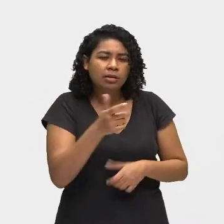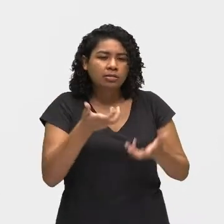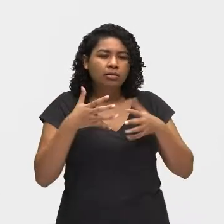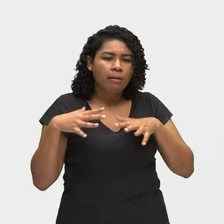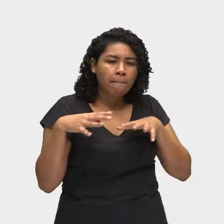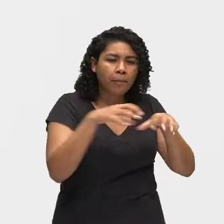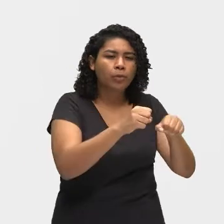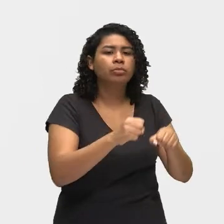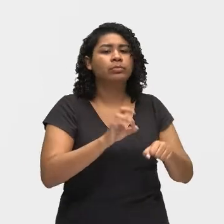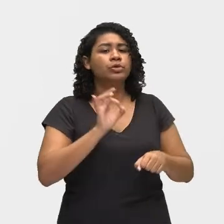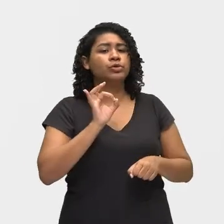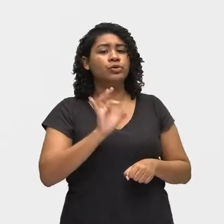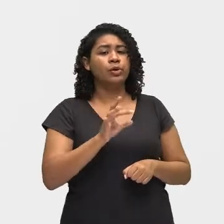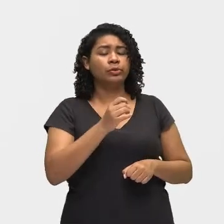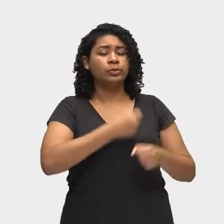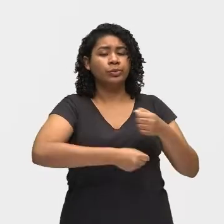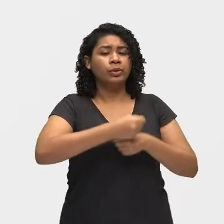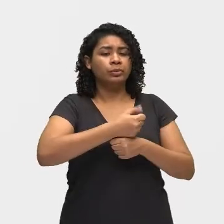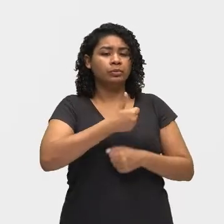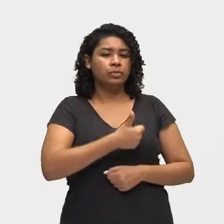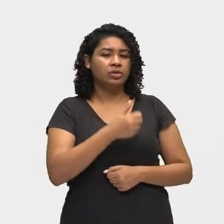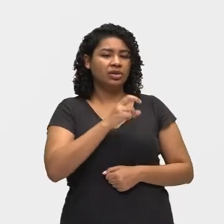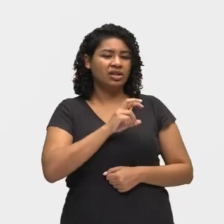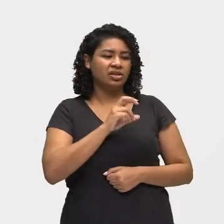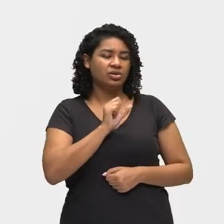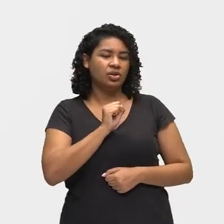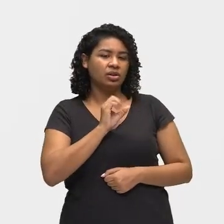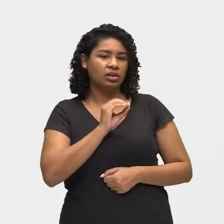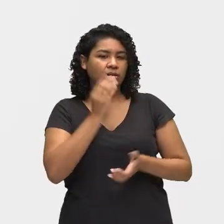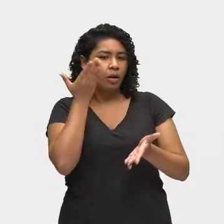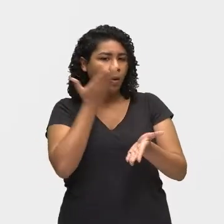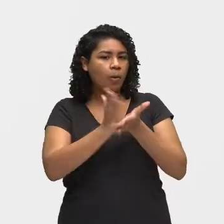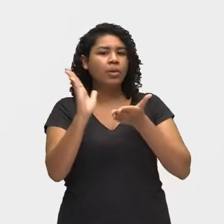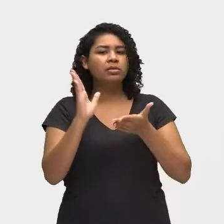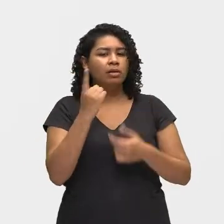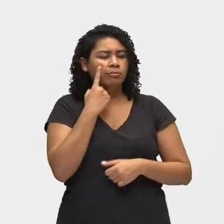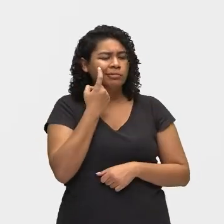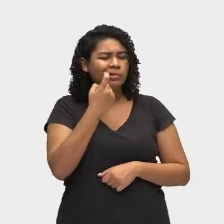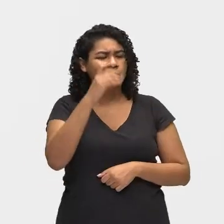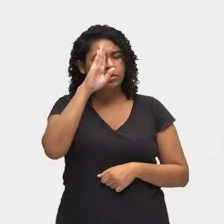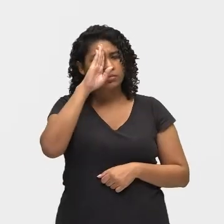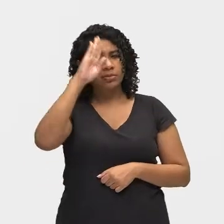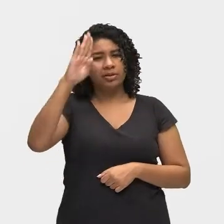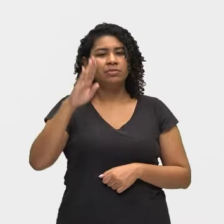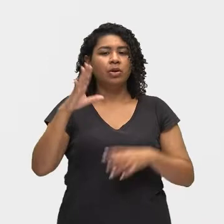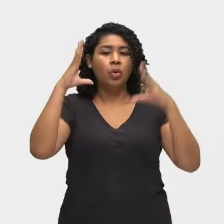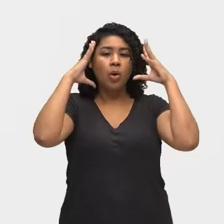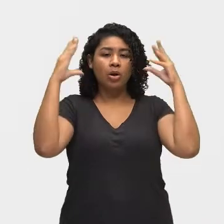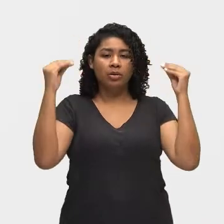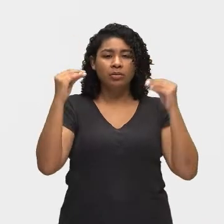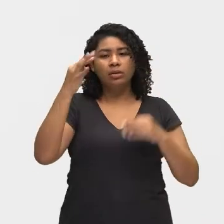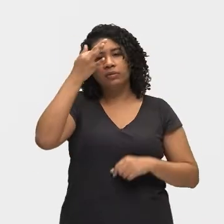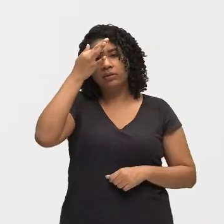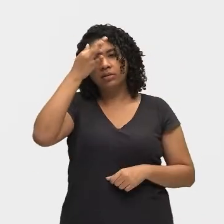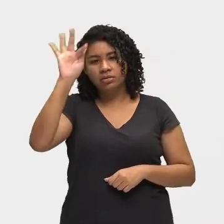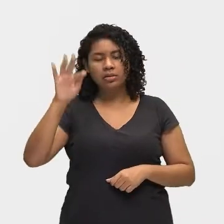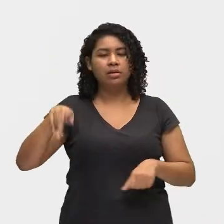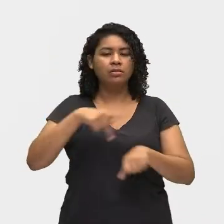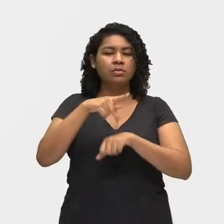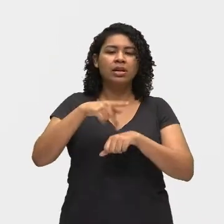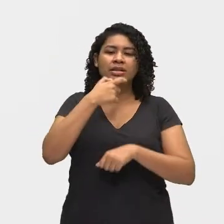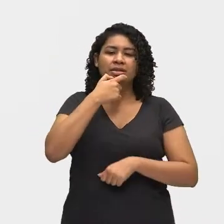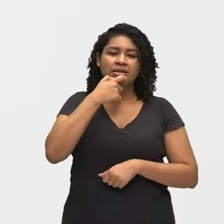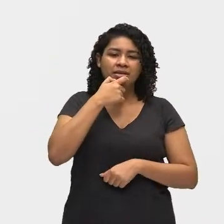século, só a partir de 1580, não é? Por cobiça principalmente dos holandeses, franceses, ingleses